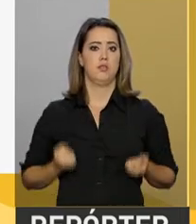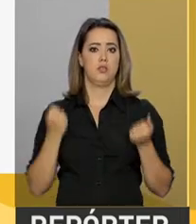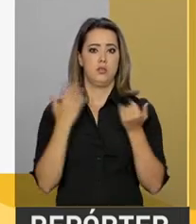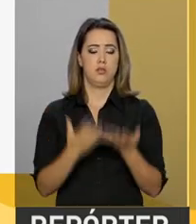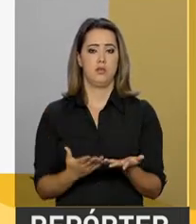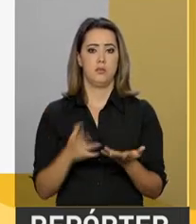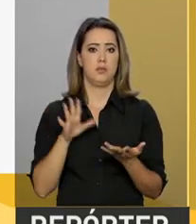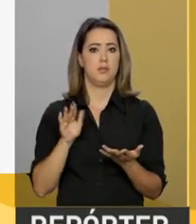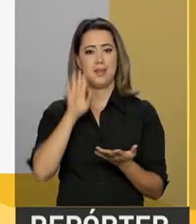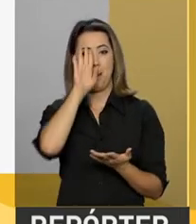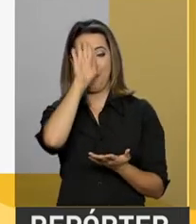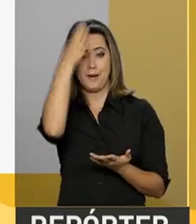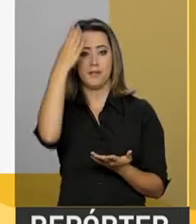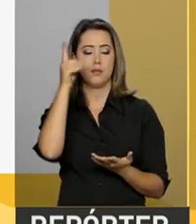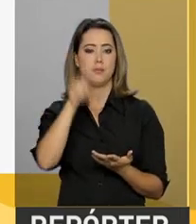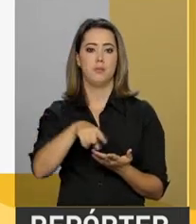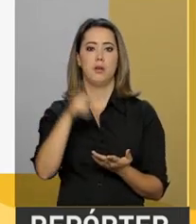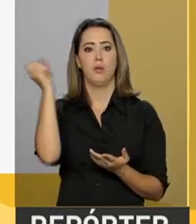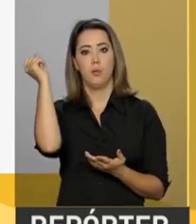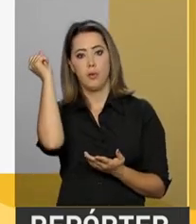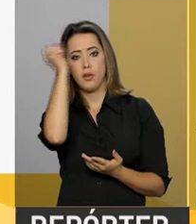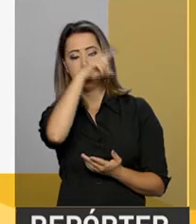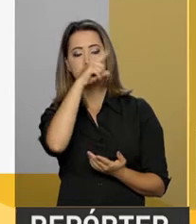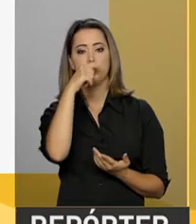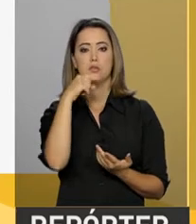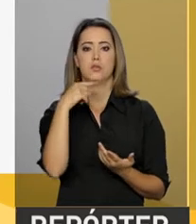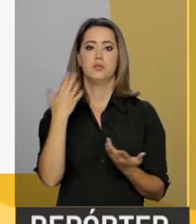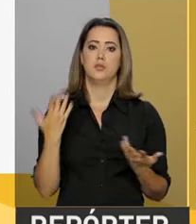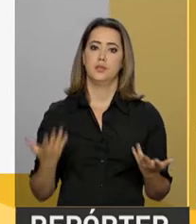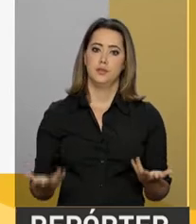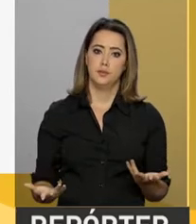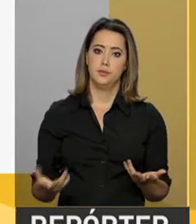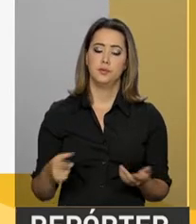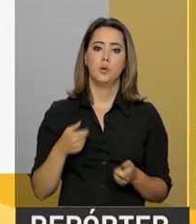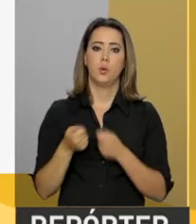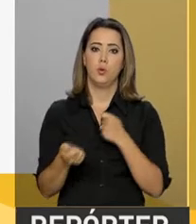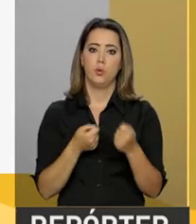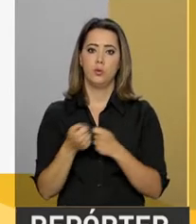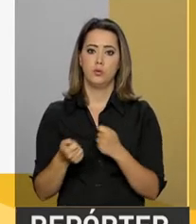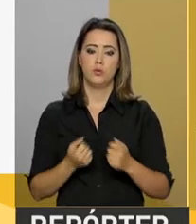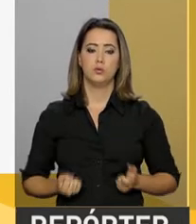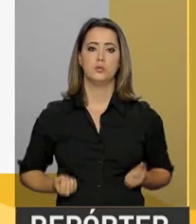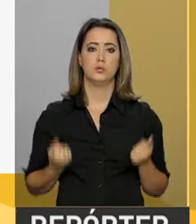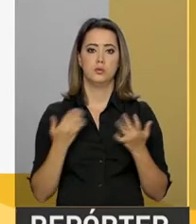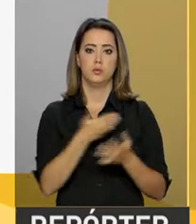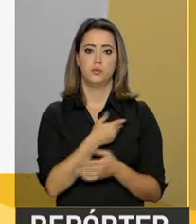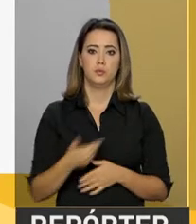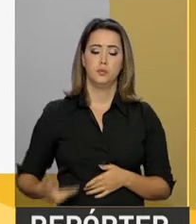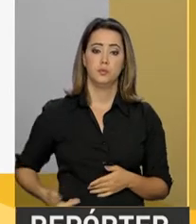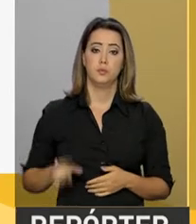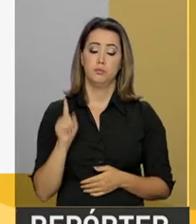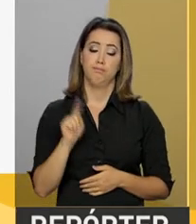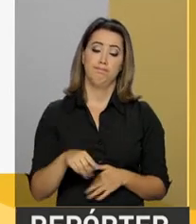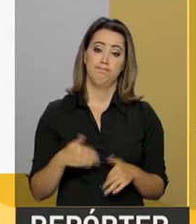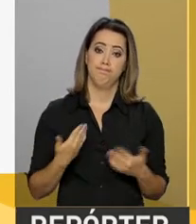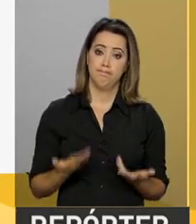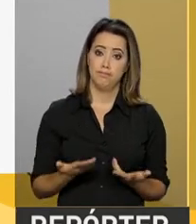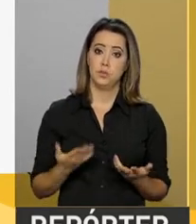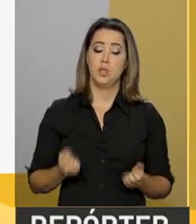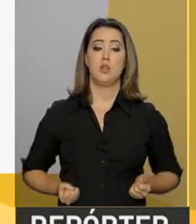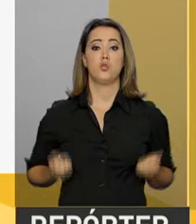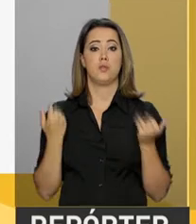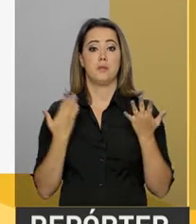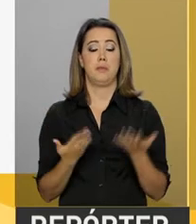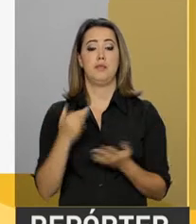principal de todas é muito difícil né e controlar as despesas do governo e aí a despesa da previdência